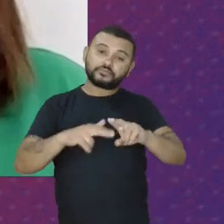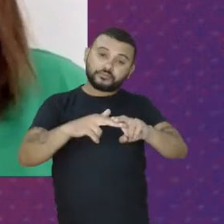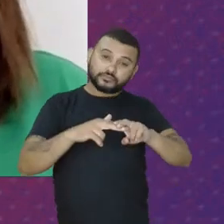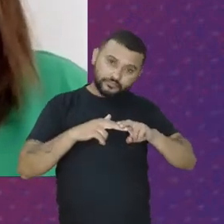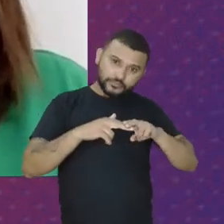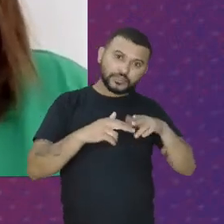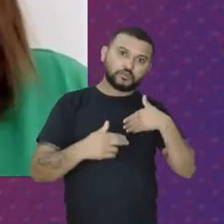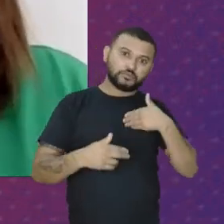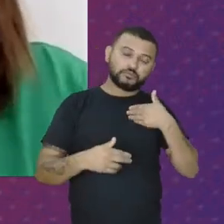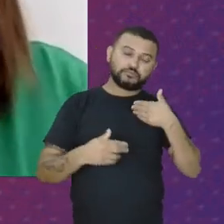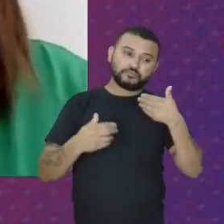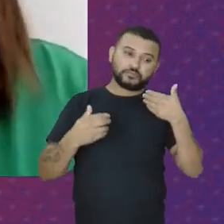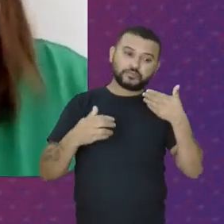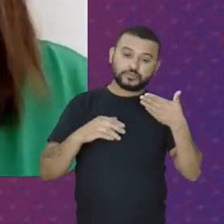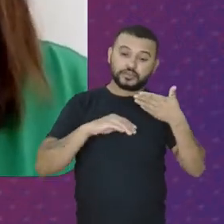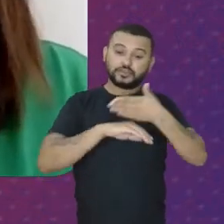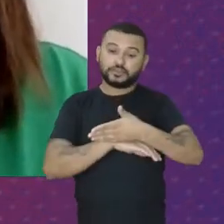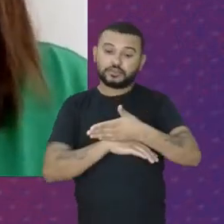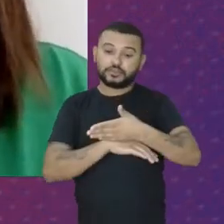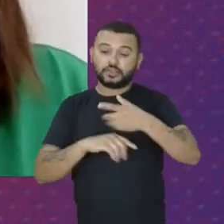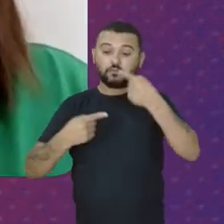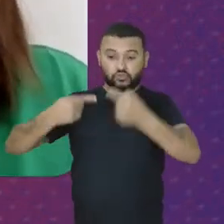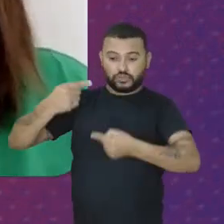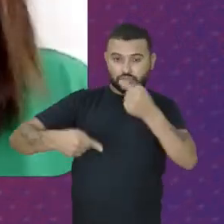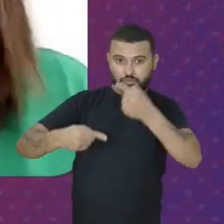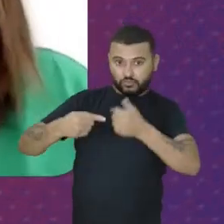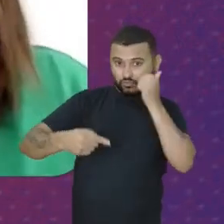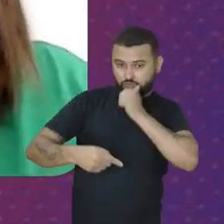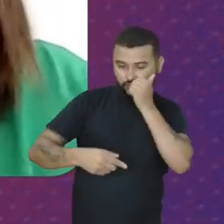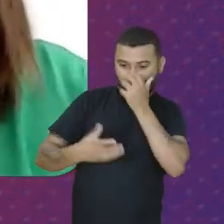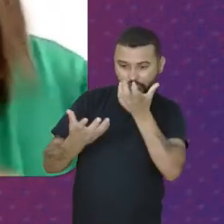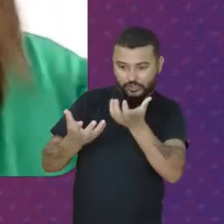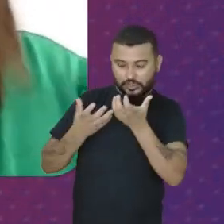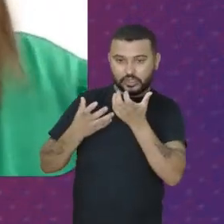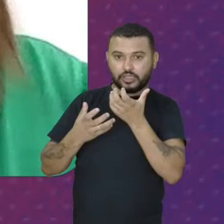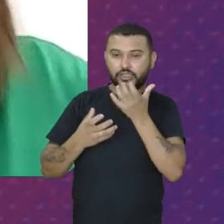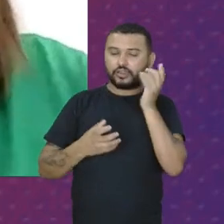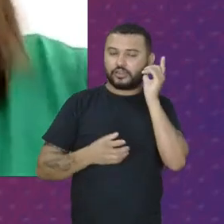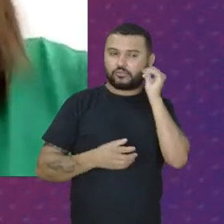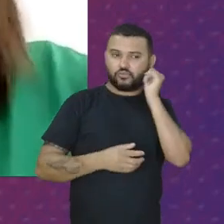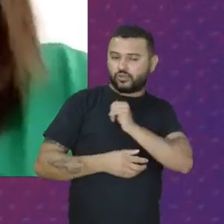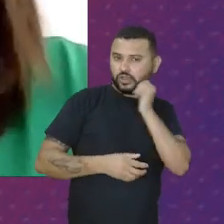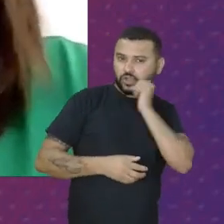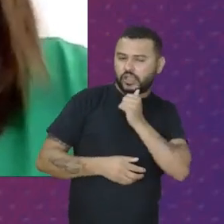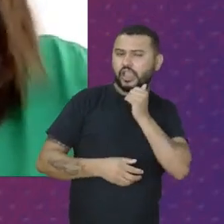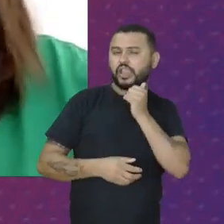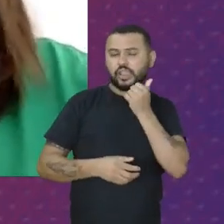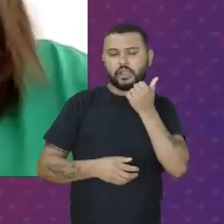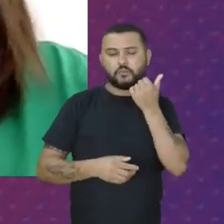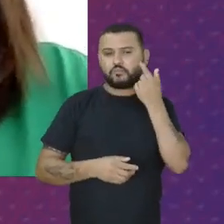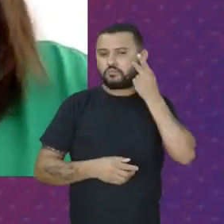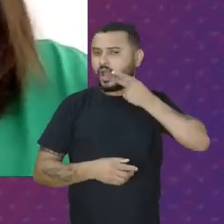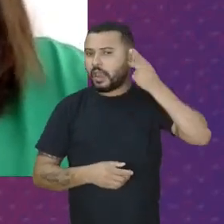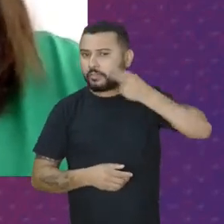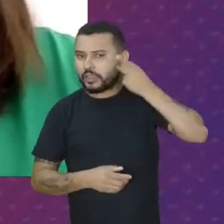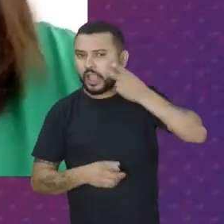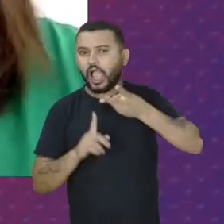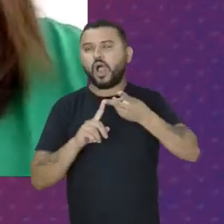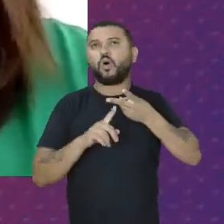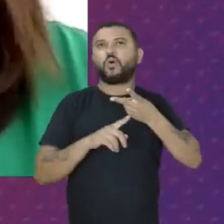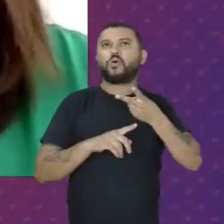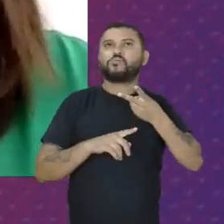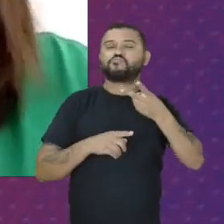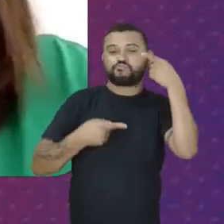Portanto, adentrar o campo da política requer parlamentar e mesmo a política